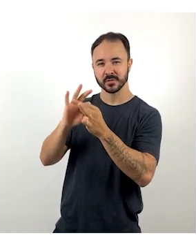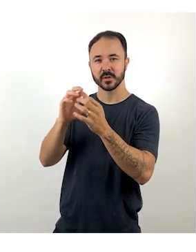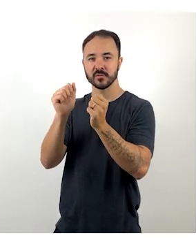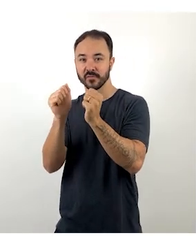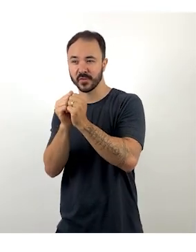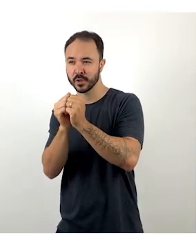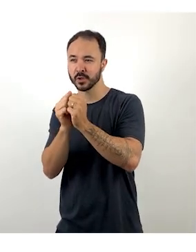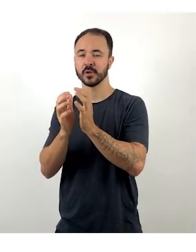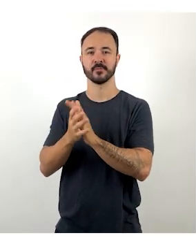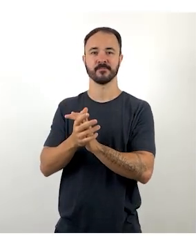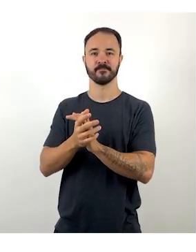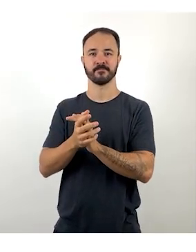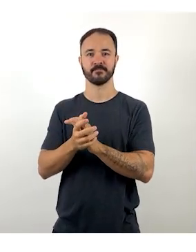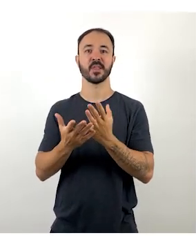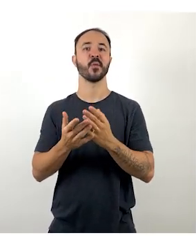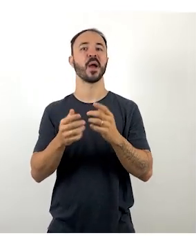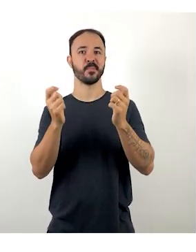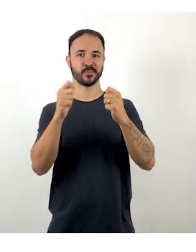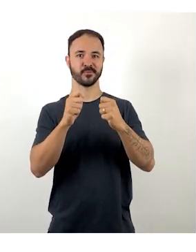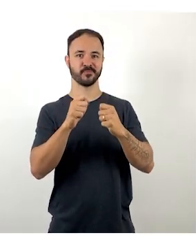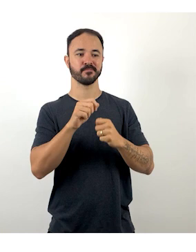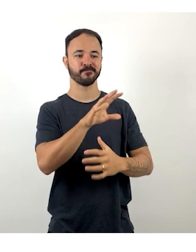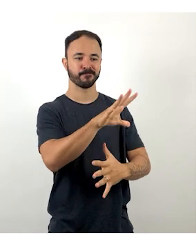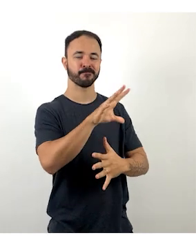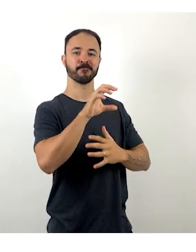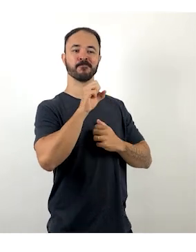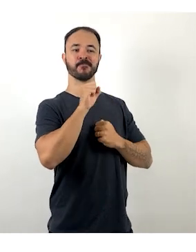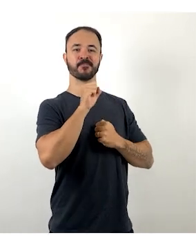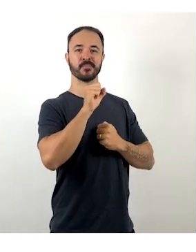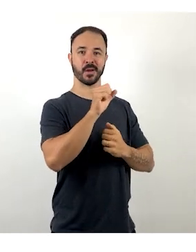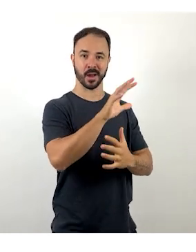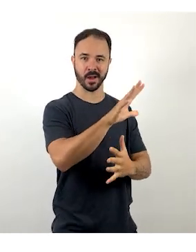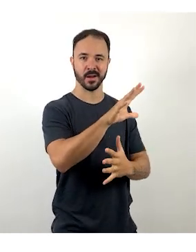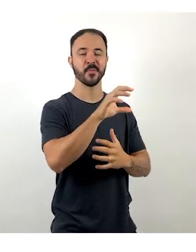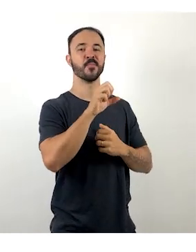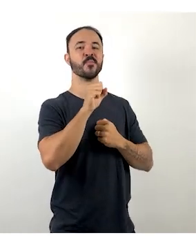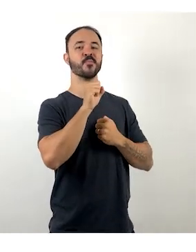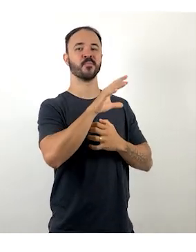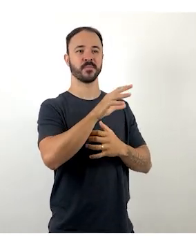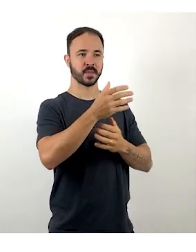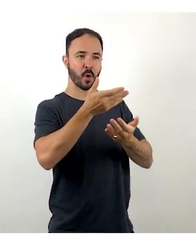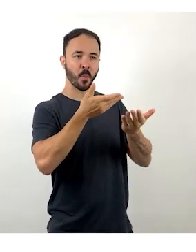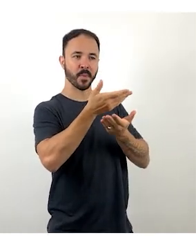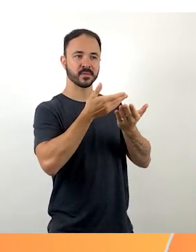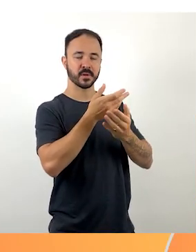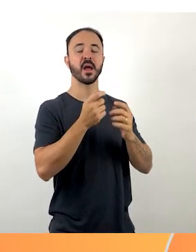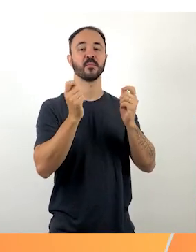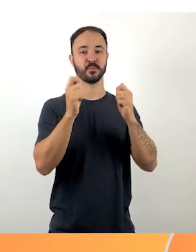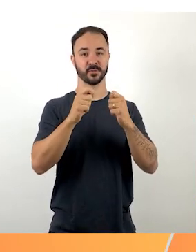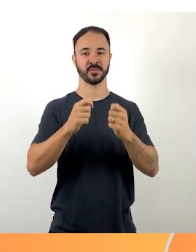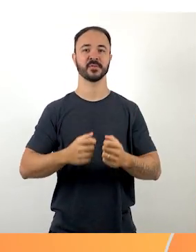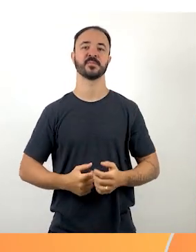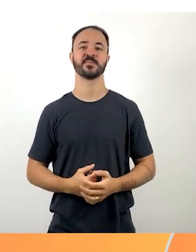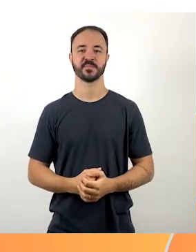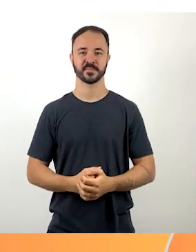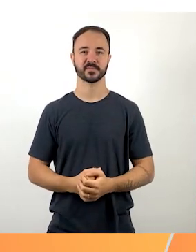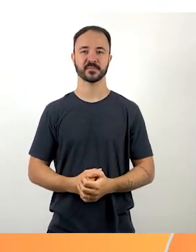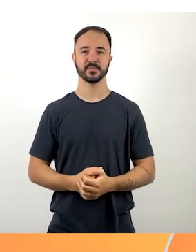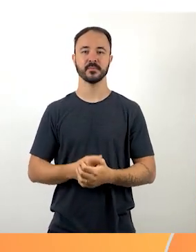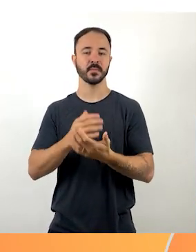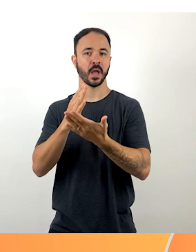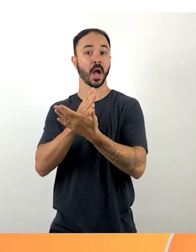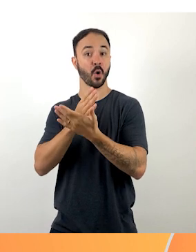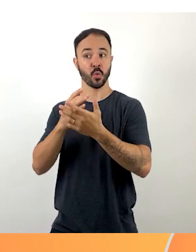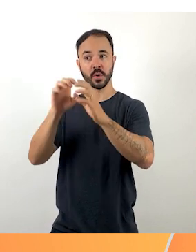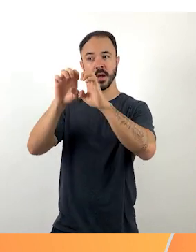de oxigênio. Com o estômato aberto, nós temos a saída de gás carbônico, CO2. Algumas estruturas presentes